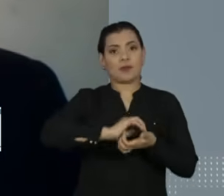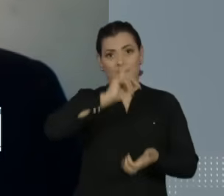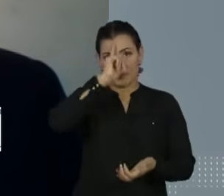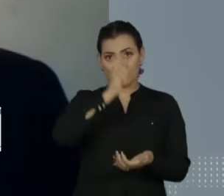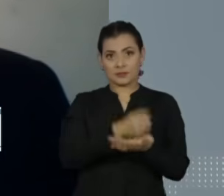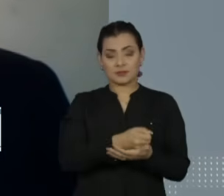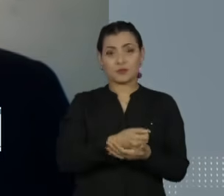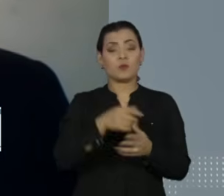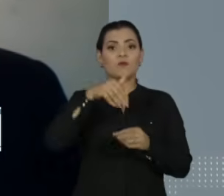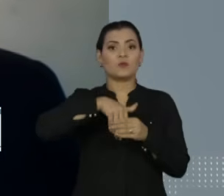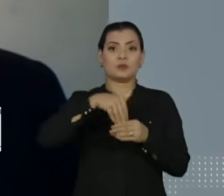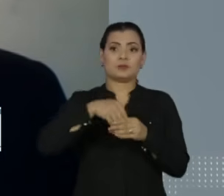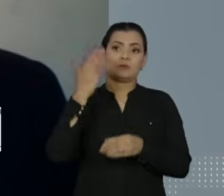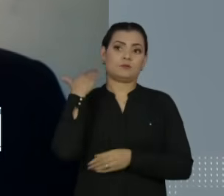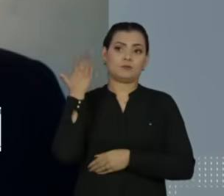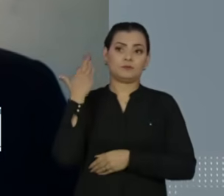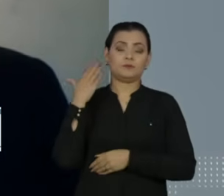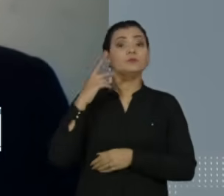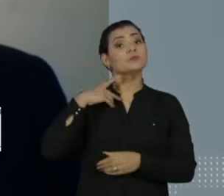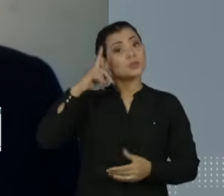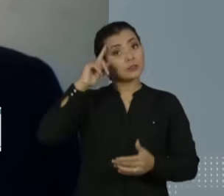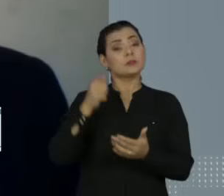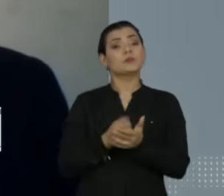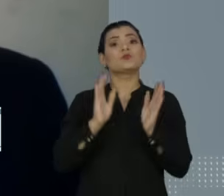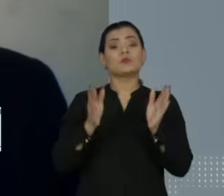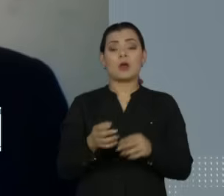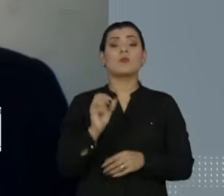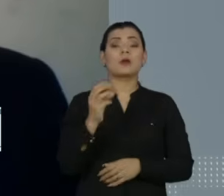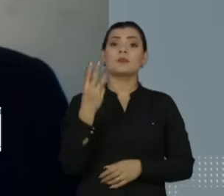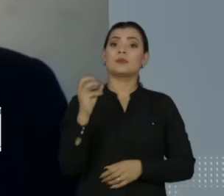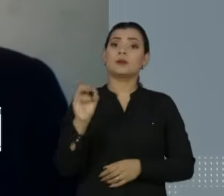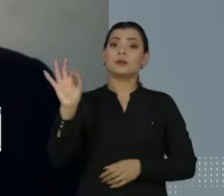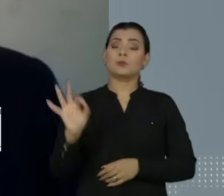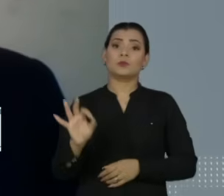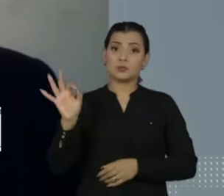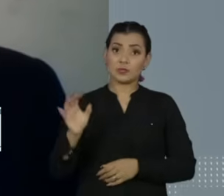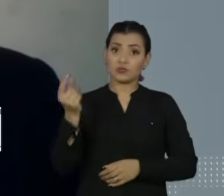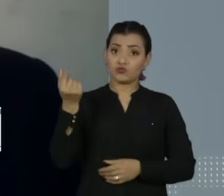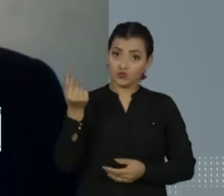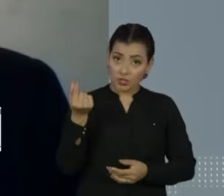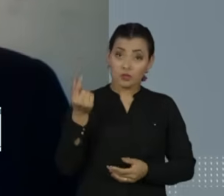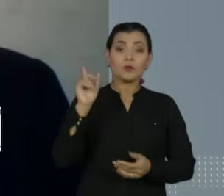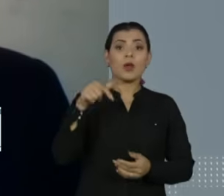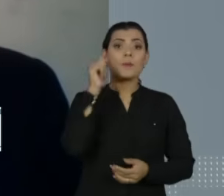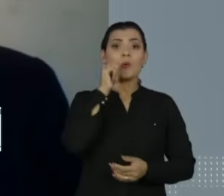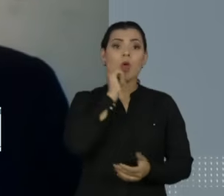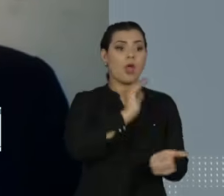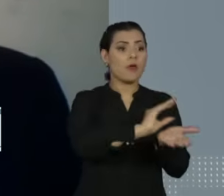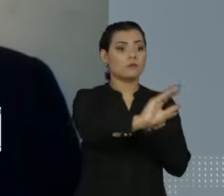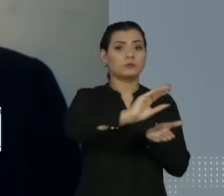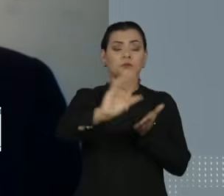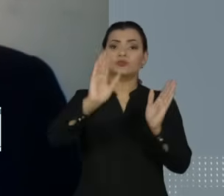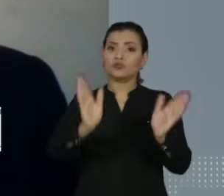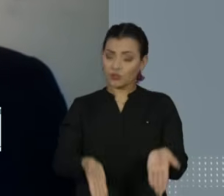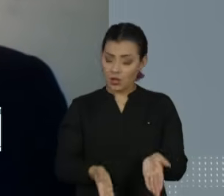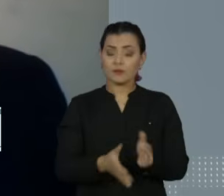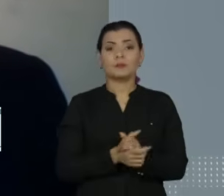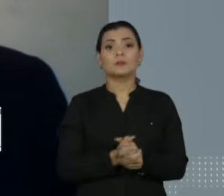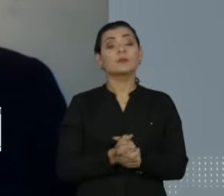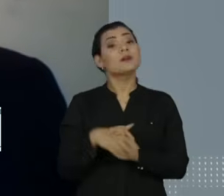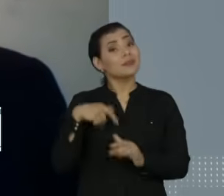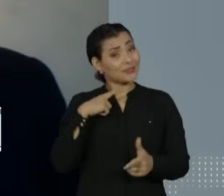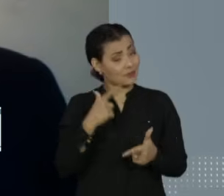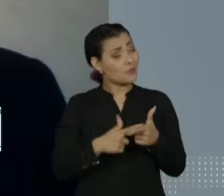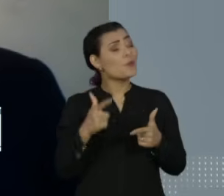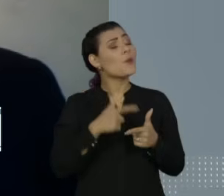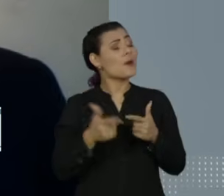na eleição passada, ele já determinou que 30% dos recursos deveriam ser destinados às mulheres. E nós tivemos um grande